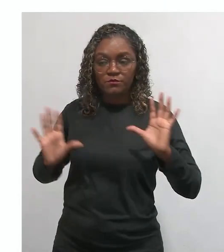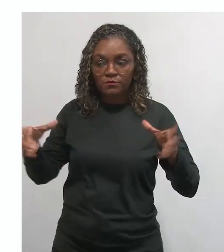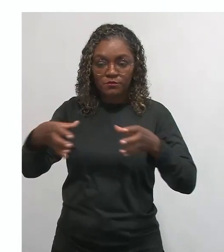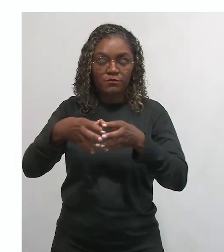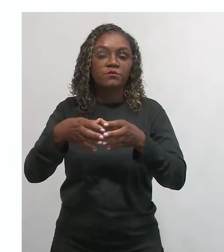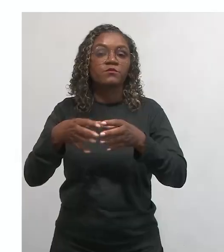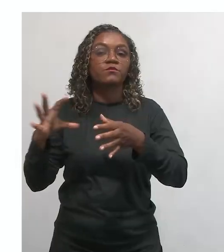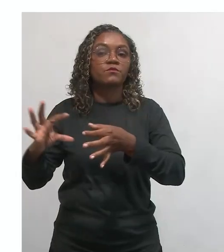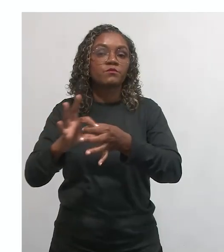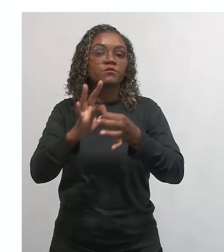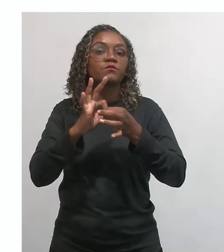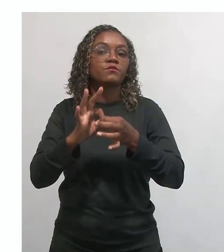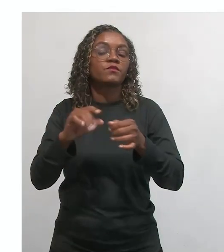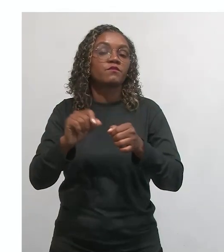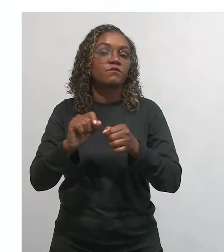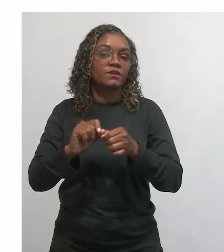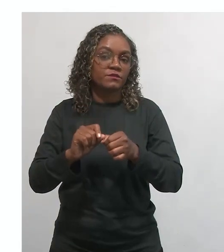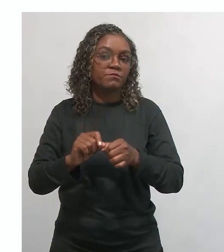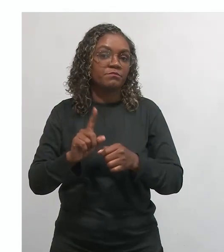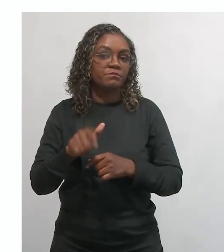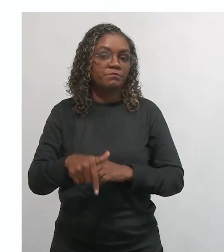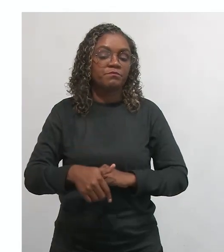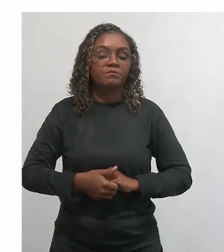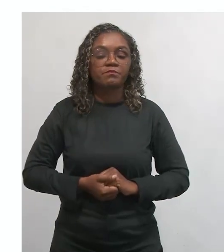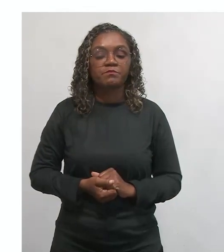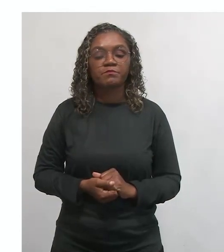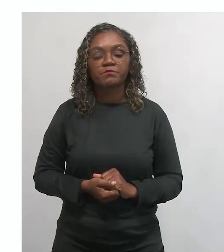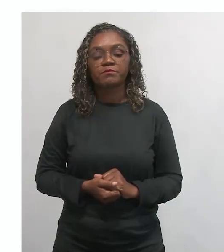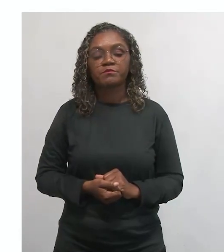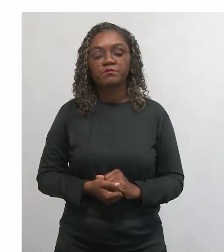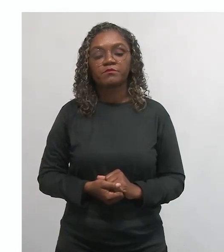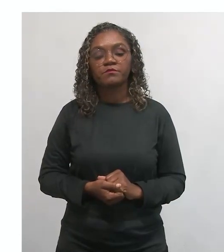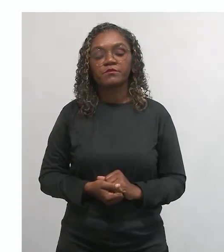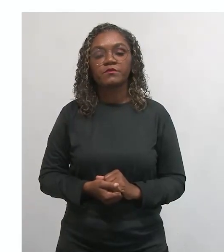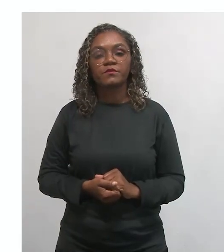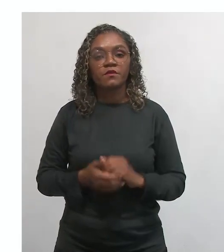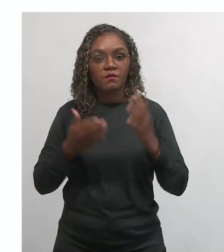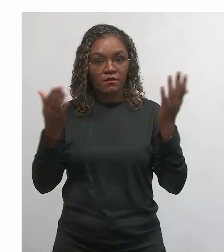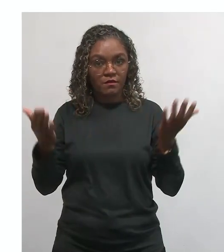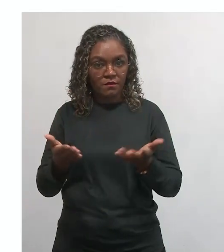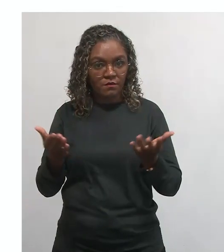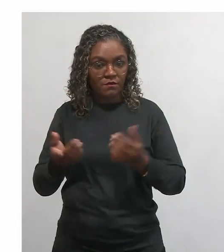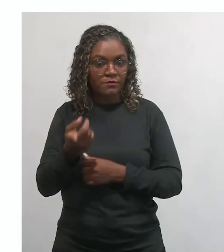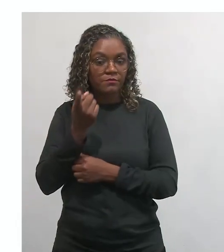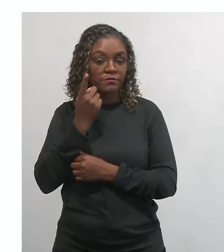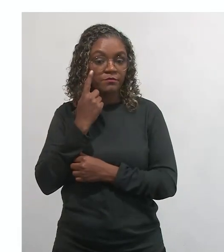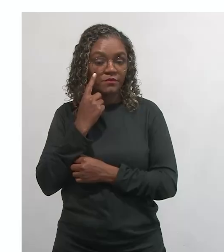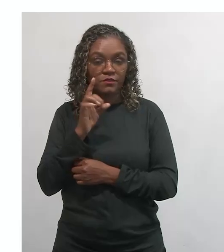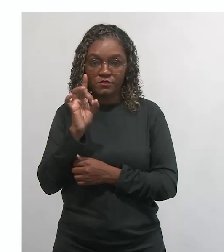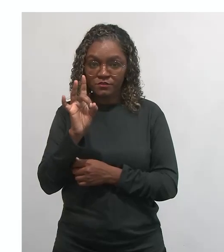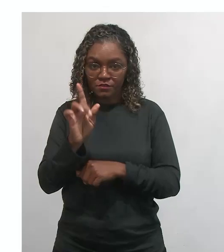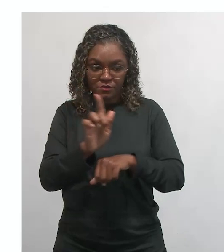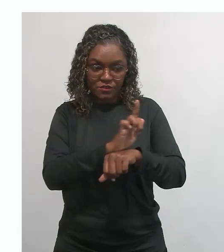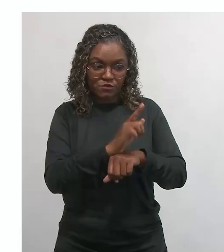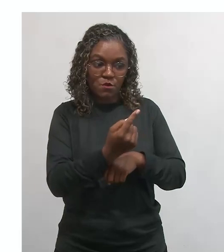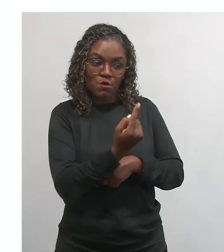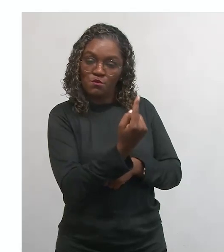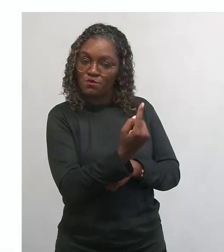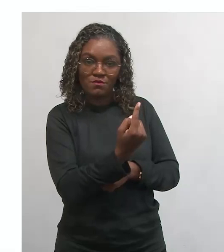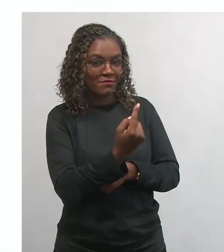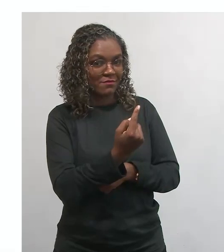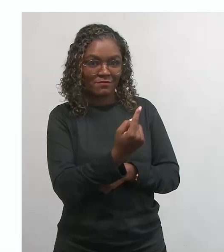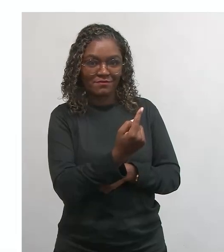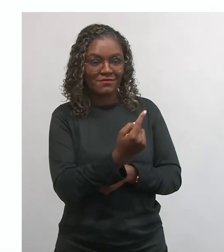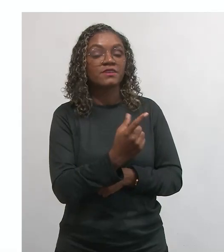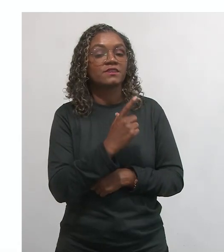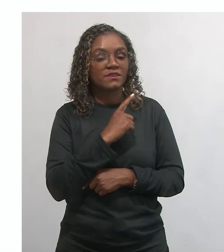Portanto, o papel do gestor consiste na garantia de uma escola pública de qualidade. Mas eu friso que nós